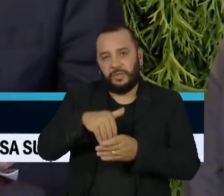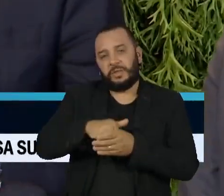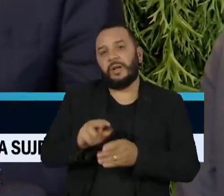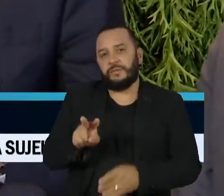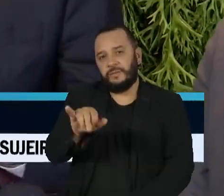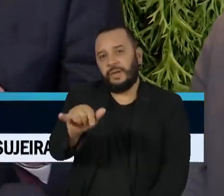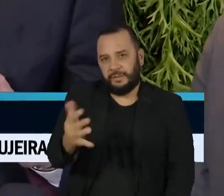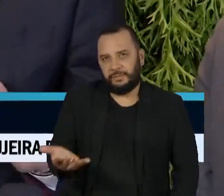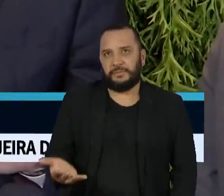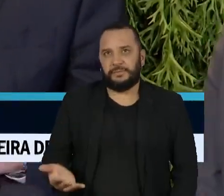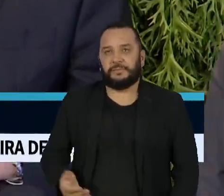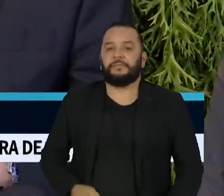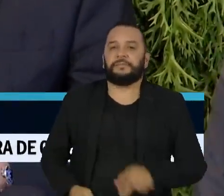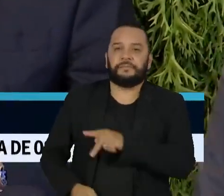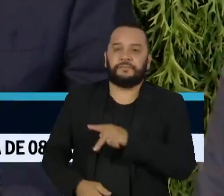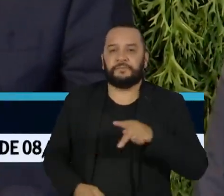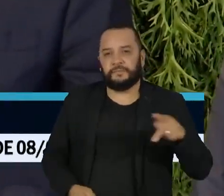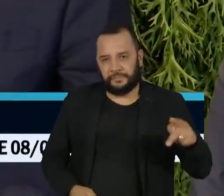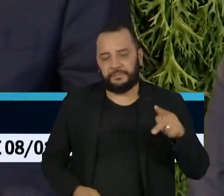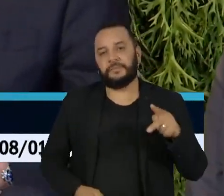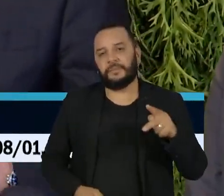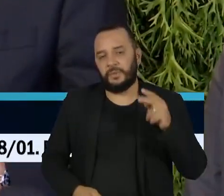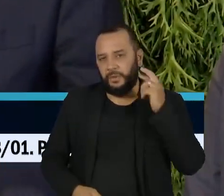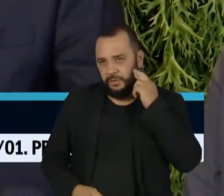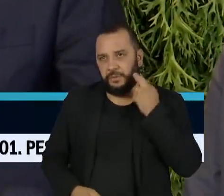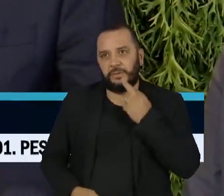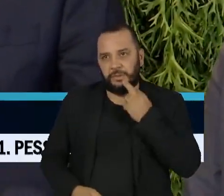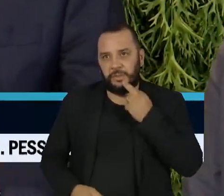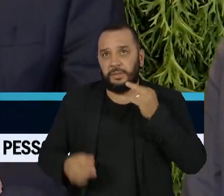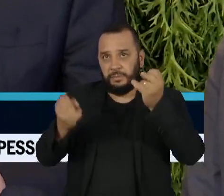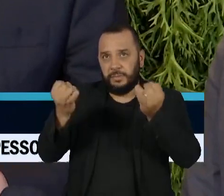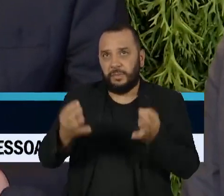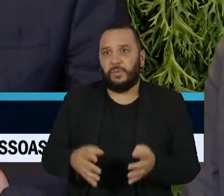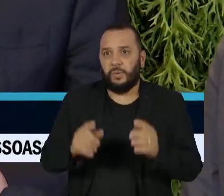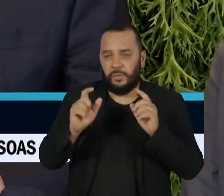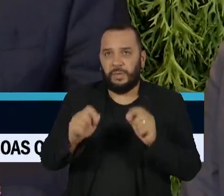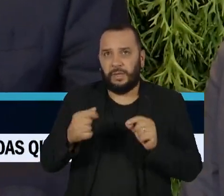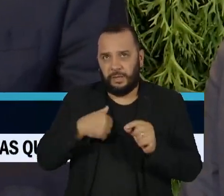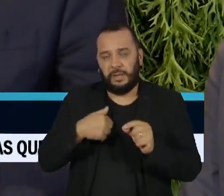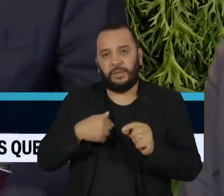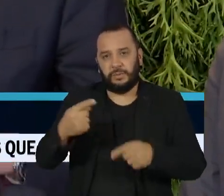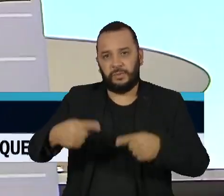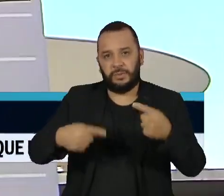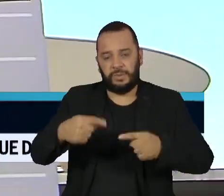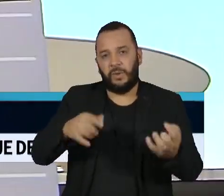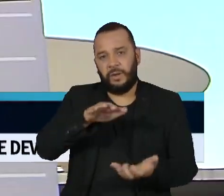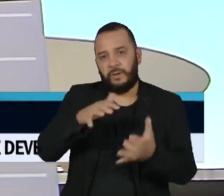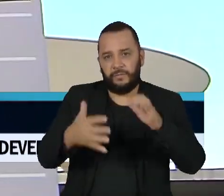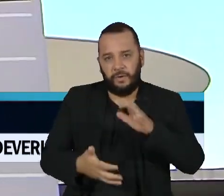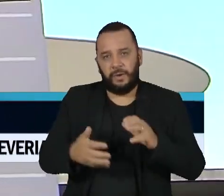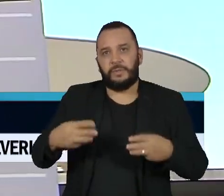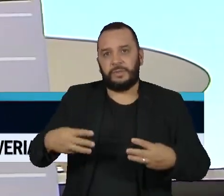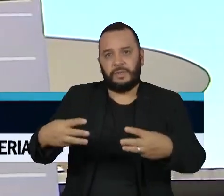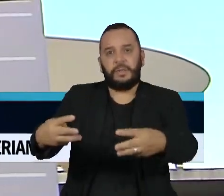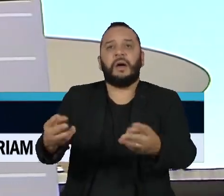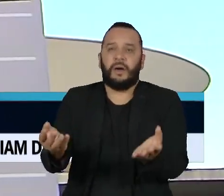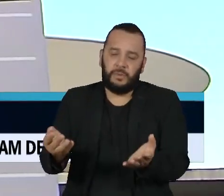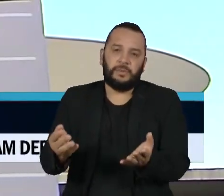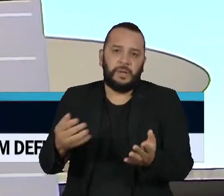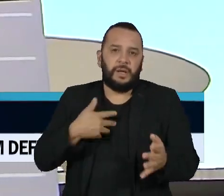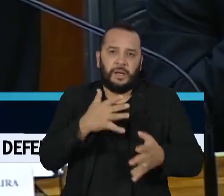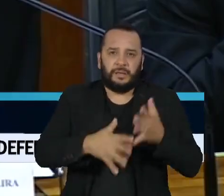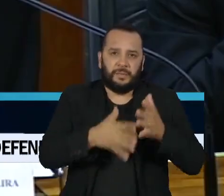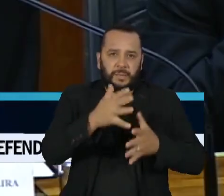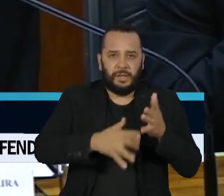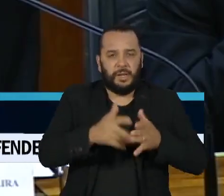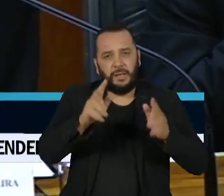O presidente do Senado garantiu que as discussões sobre uma reforma ministerial não vão atrapalhar o andamento das matérias econômicas no